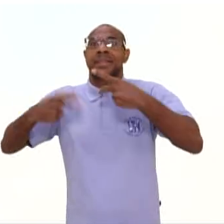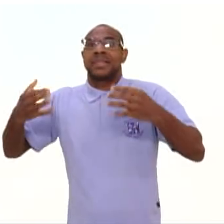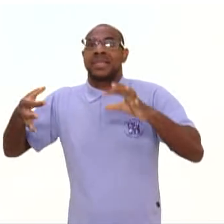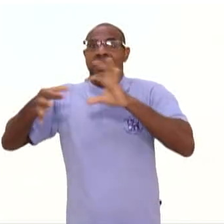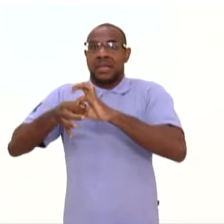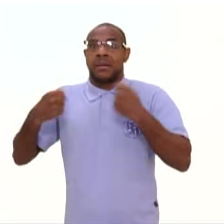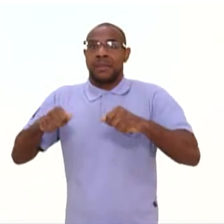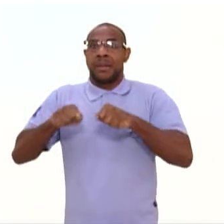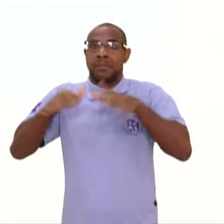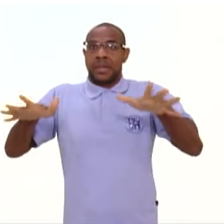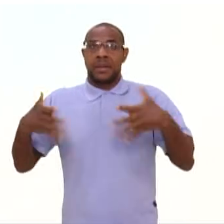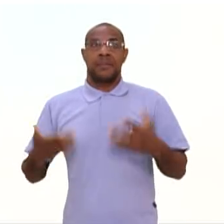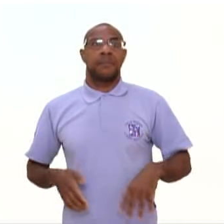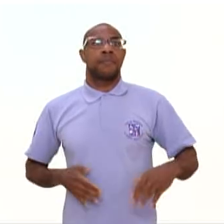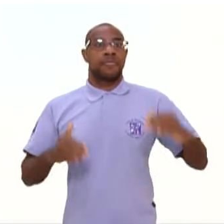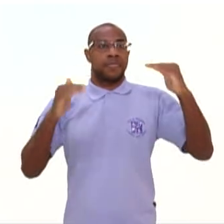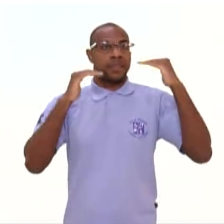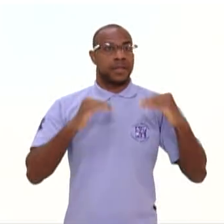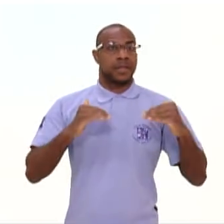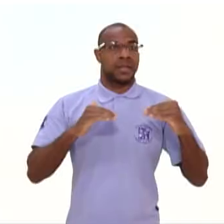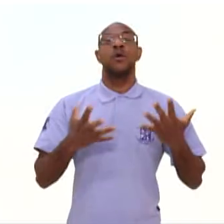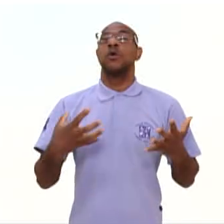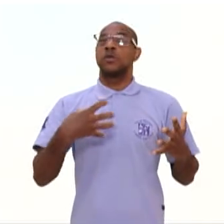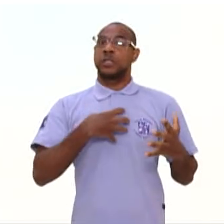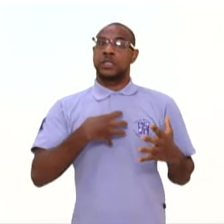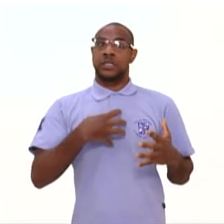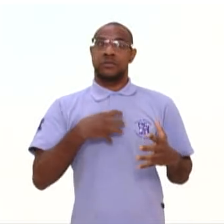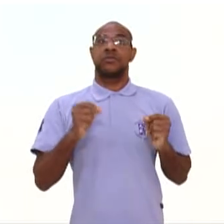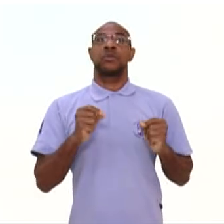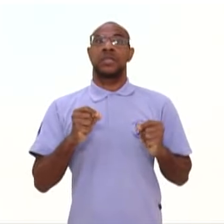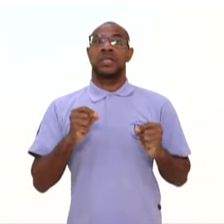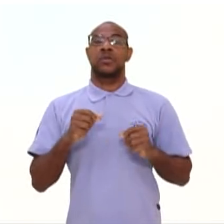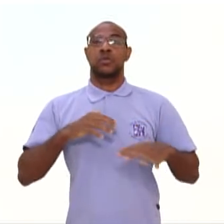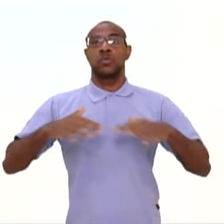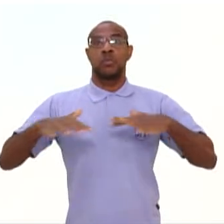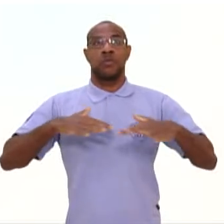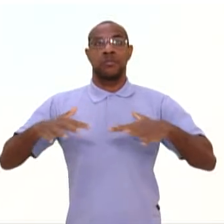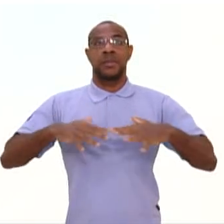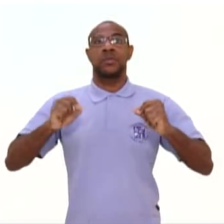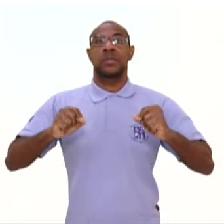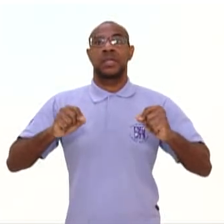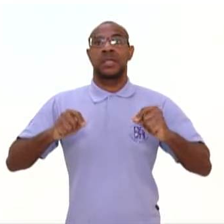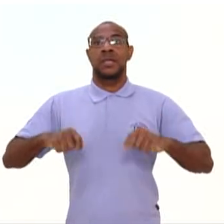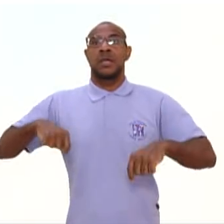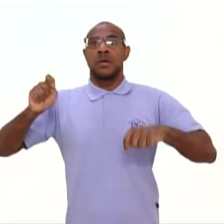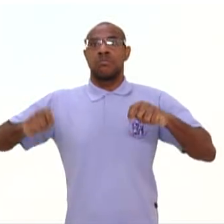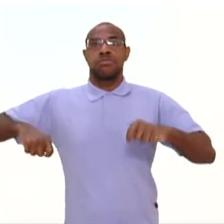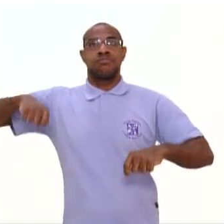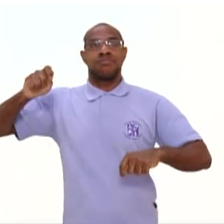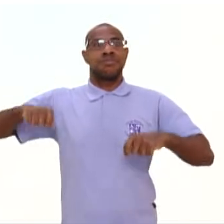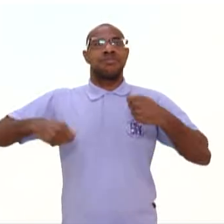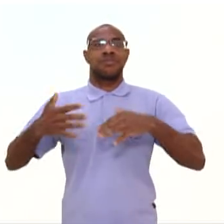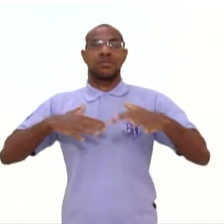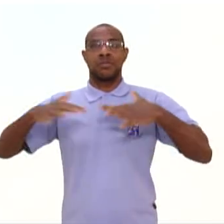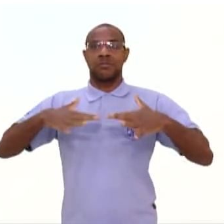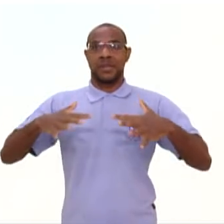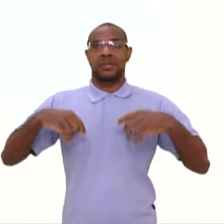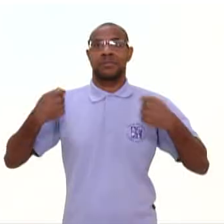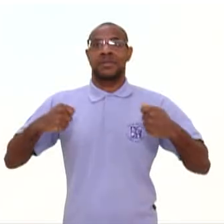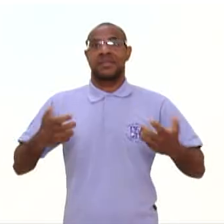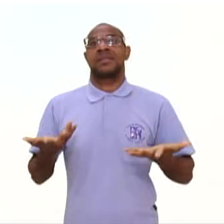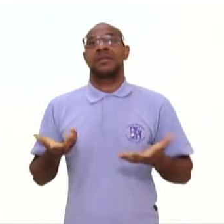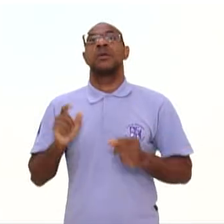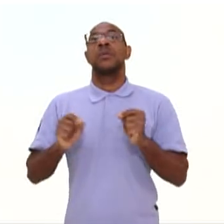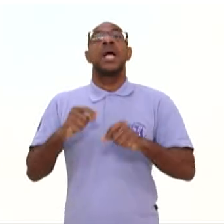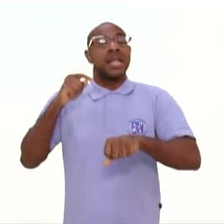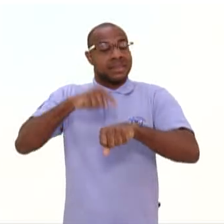ondas transversais, o sentido do movimento é perpendicular ao sentido de propagação. Então, um tempinho para vocês pensarem na